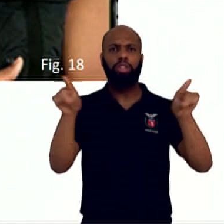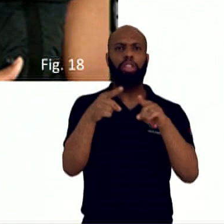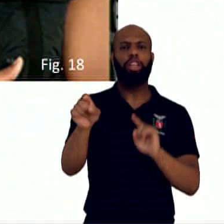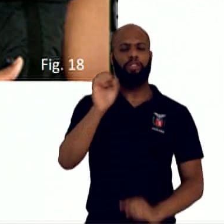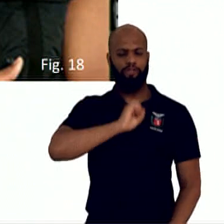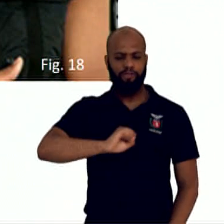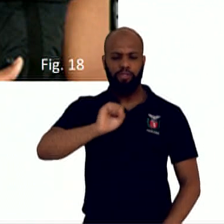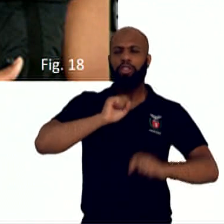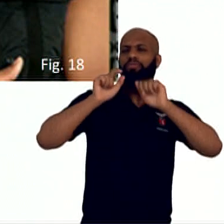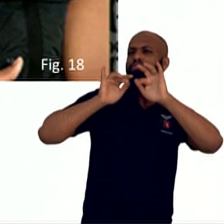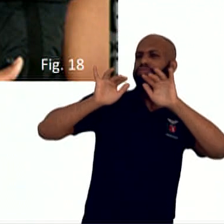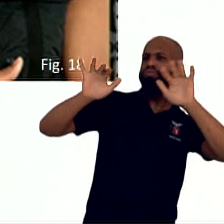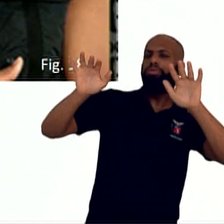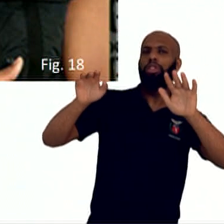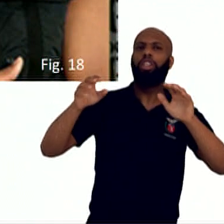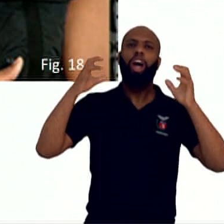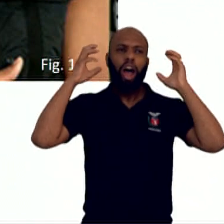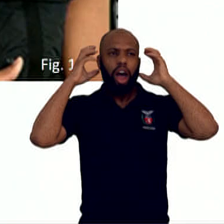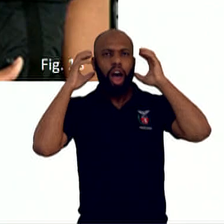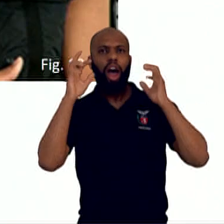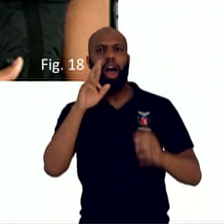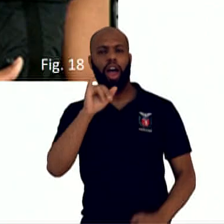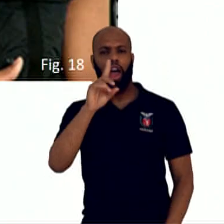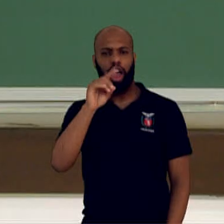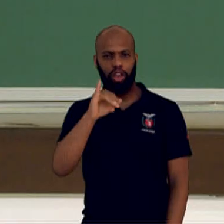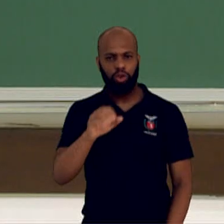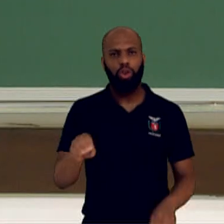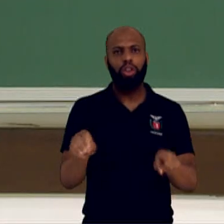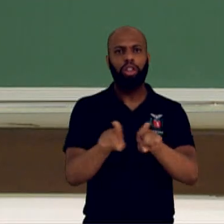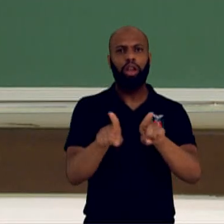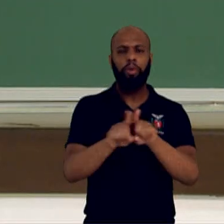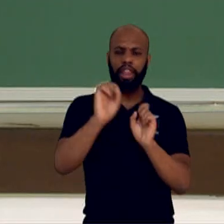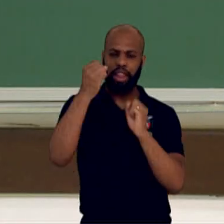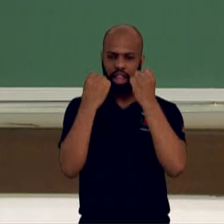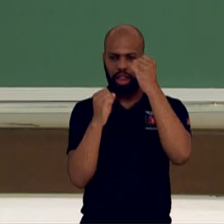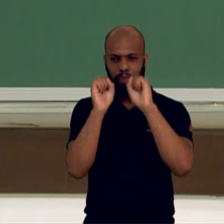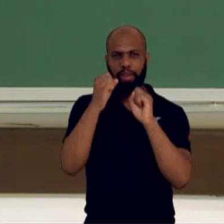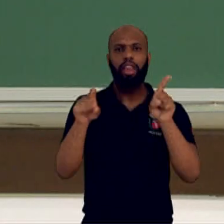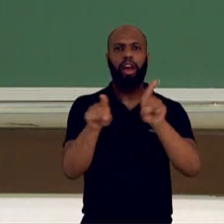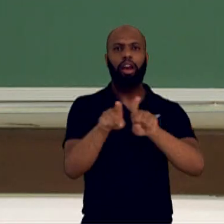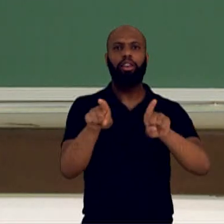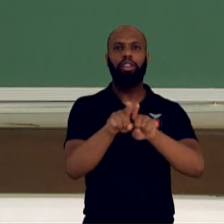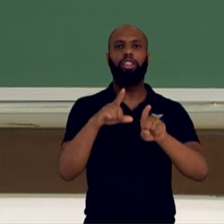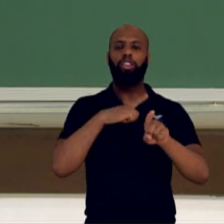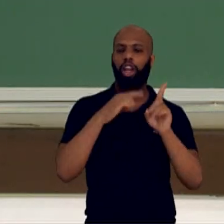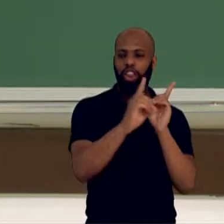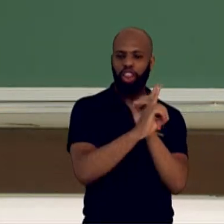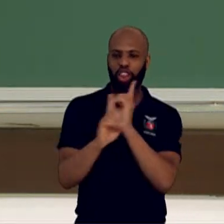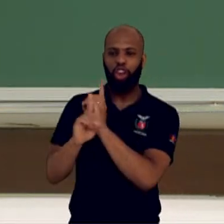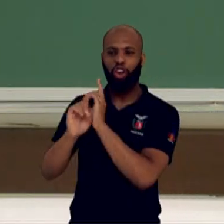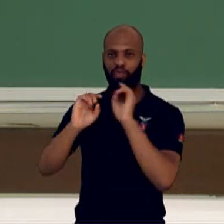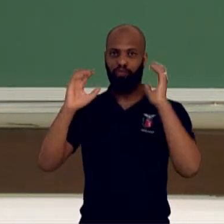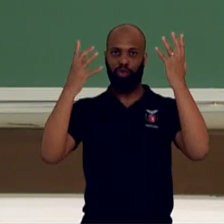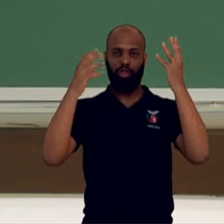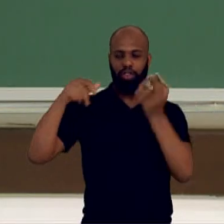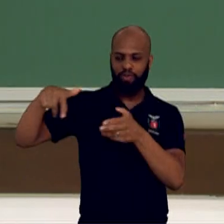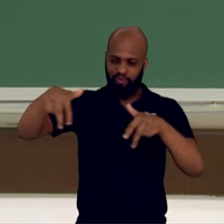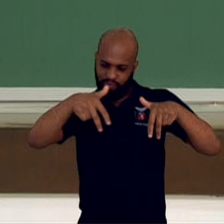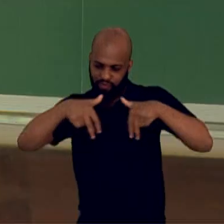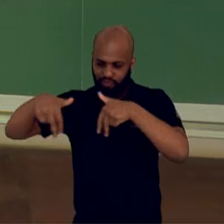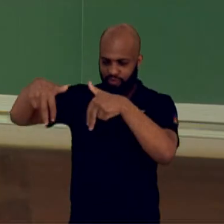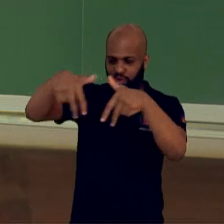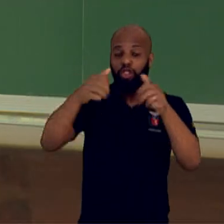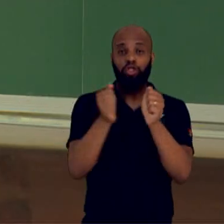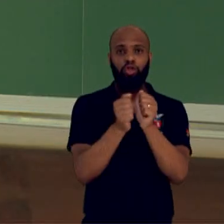né? Tocando nas rádios, nas academias, nos encontros, nos bailes, né? Nas casas